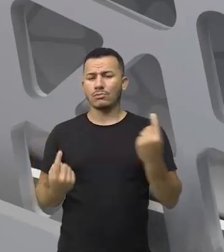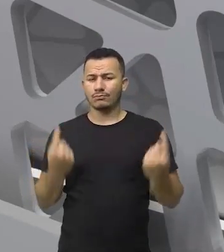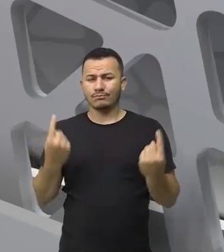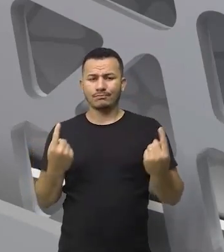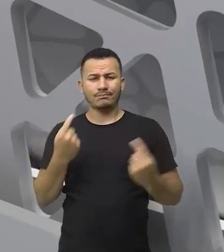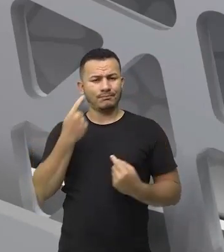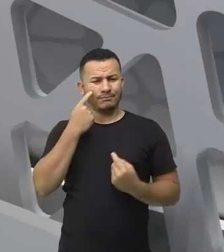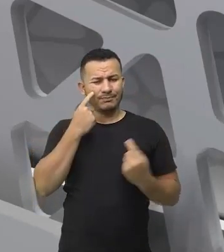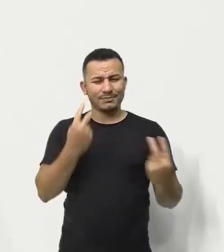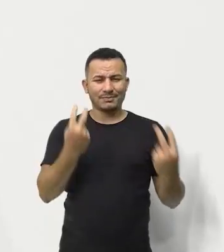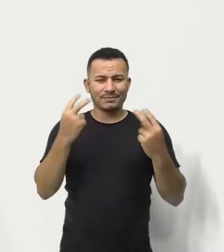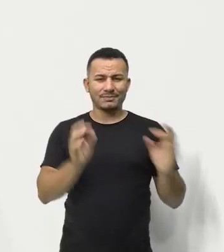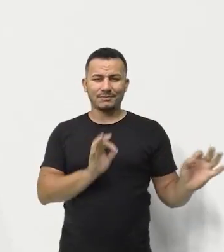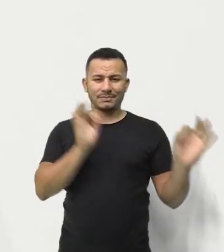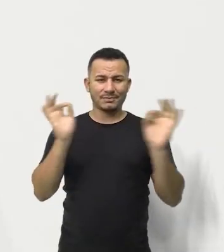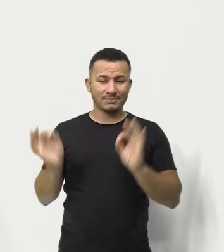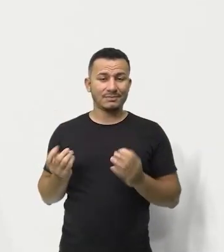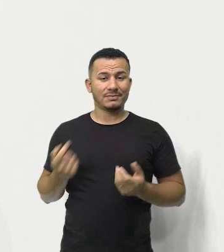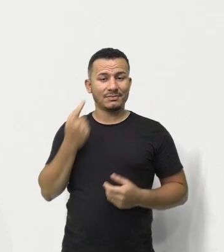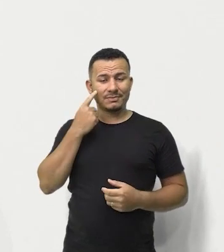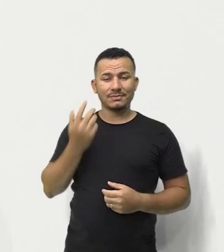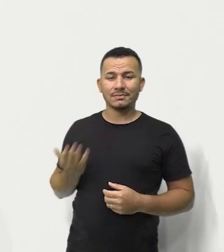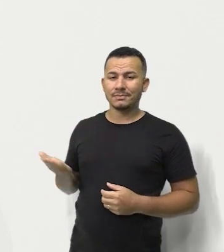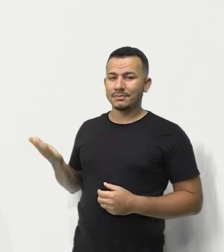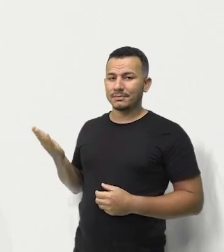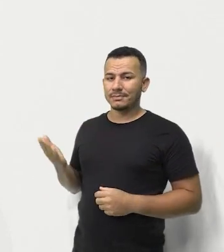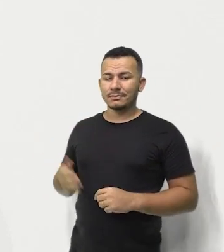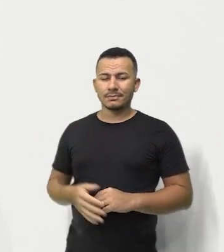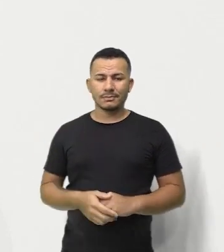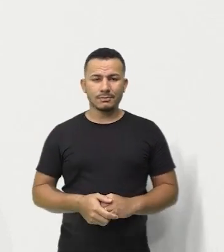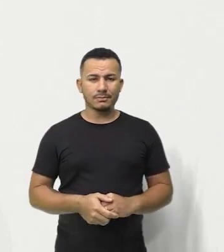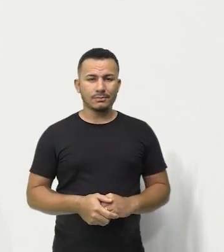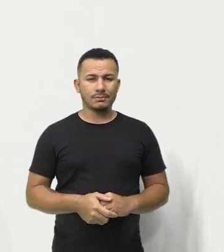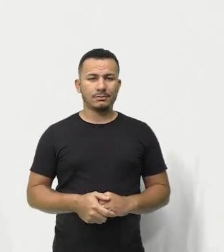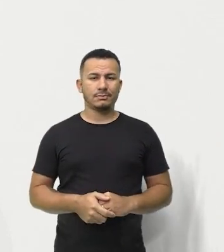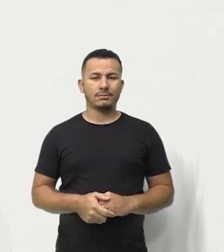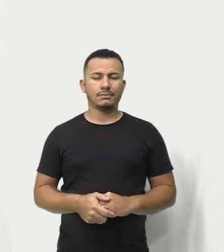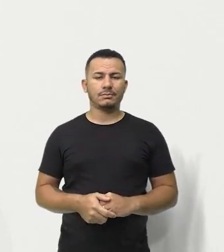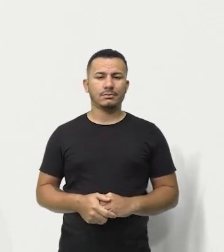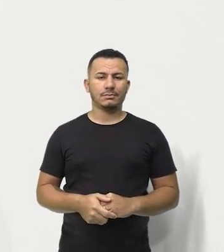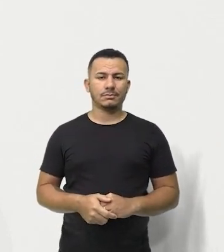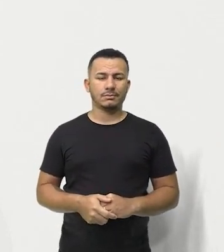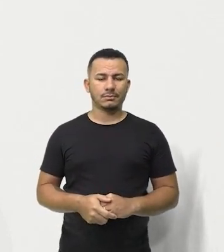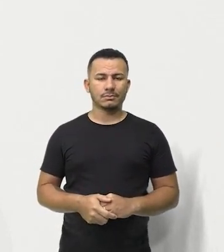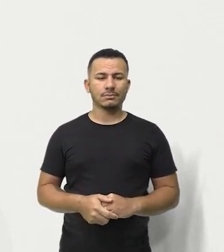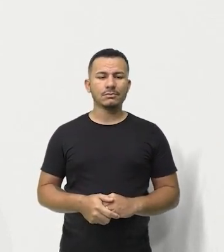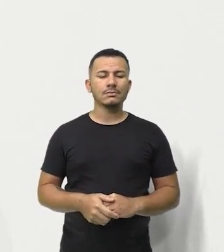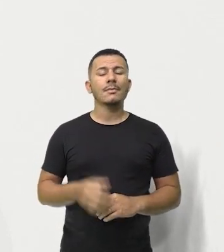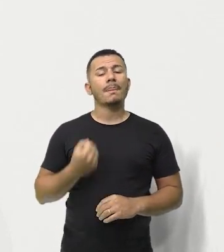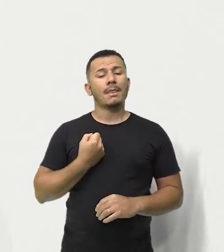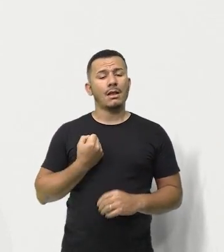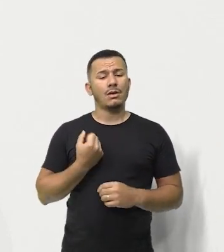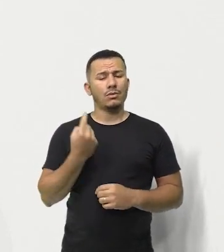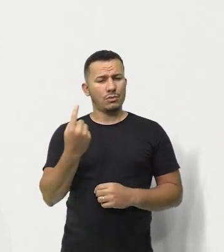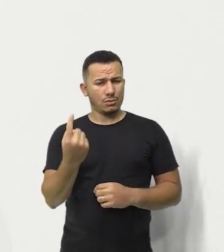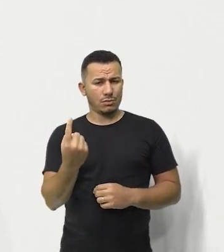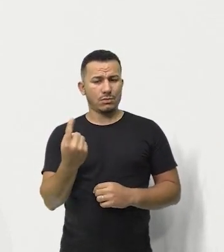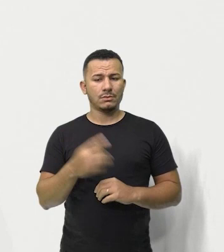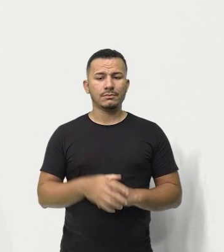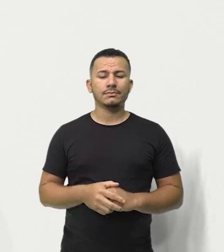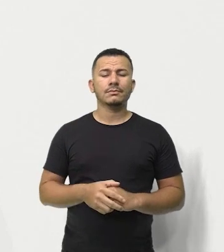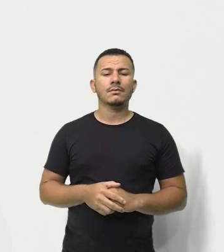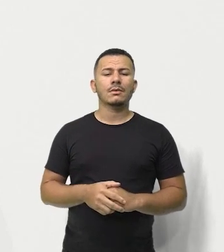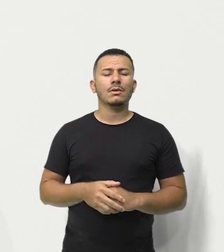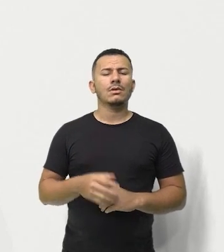Então, me segue. Olha só, olha o que é que nós temos. Vejamos os exemplos. Então, olha bem o primeiro exemplo.